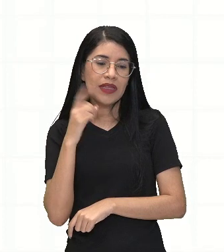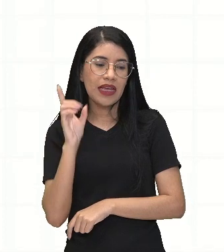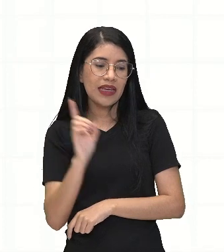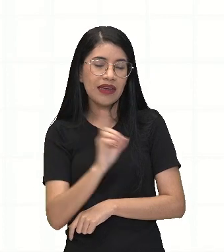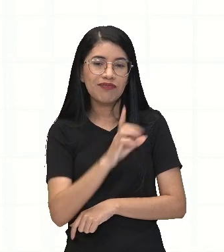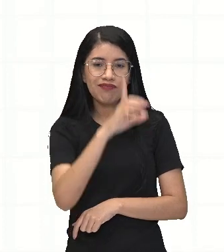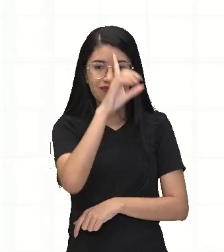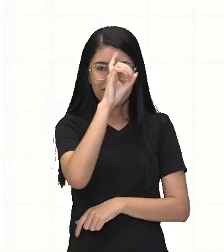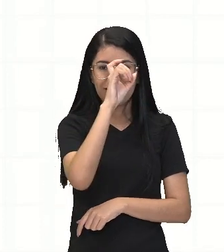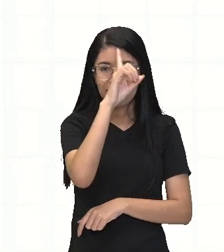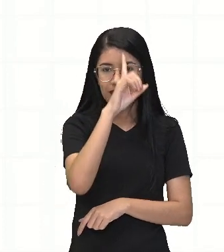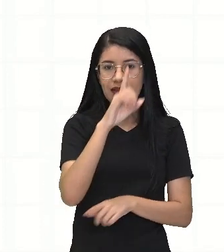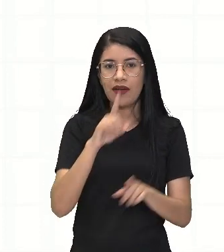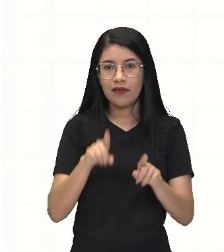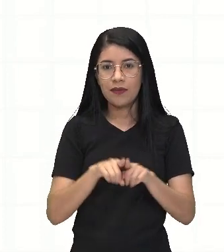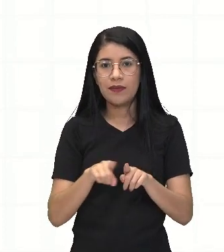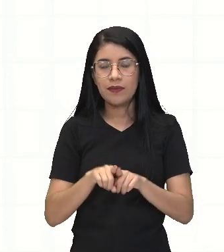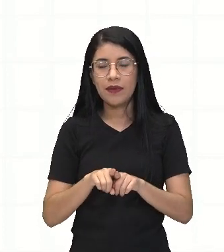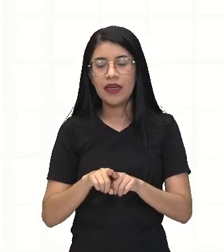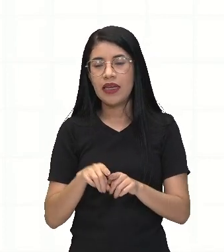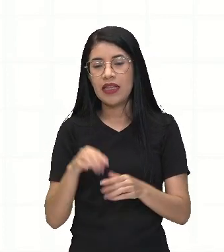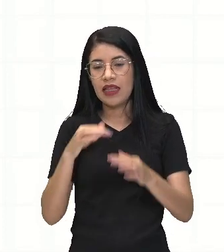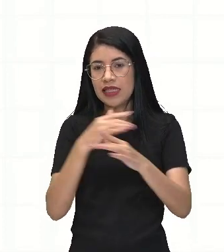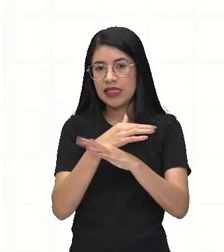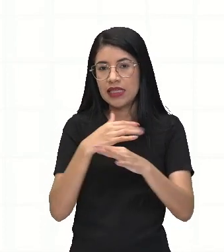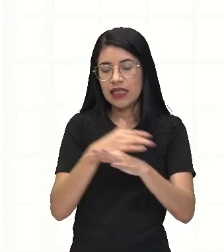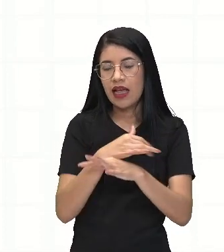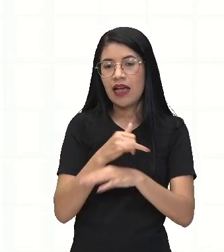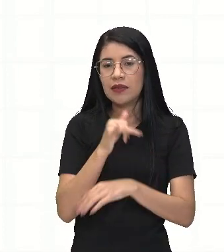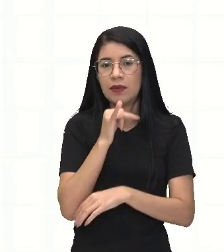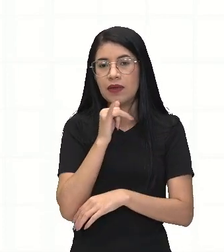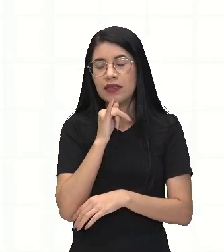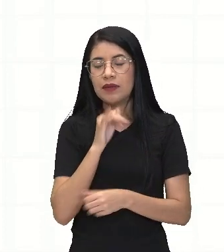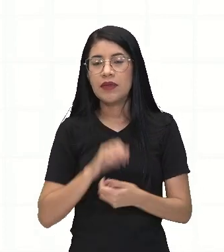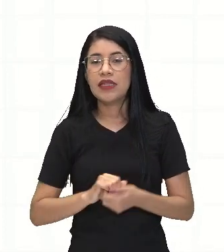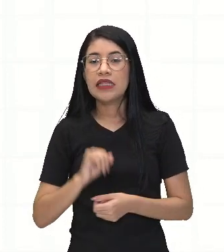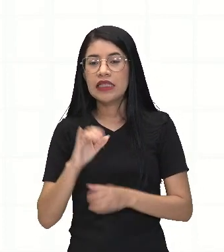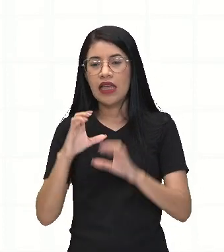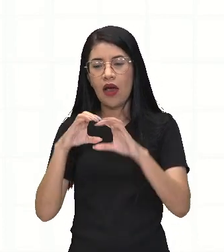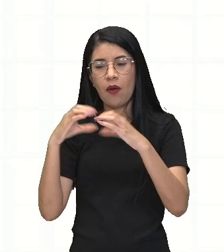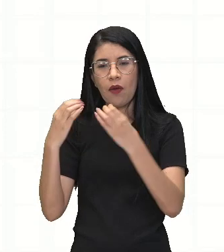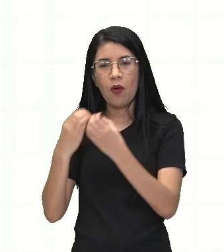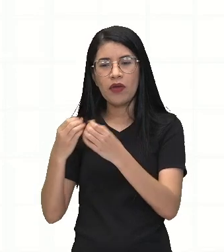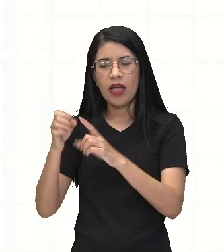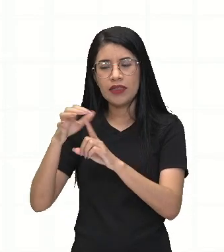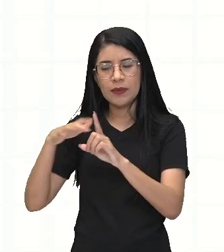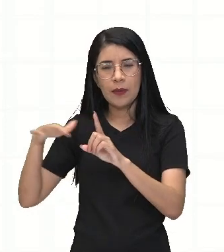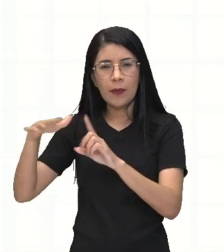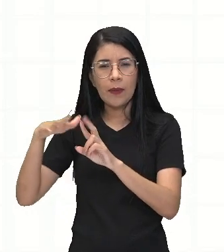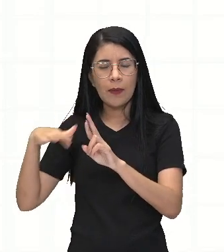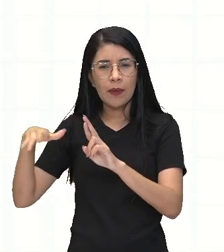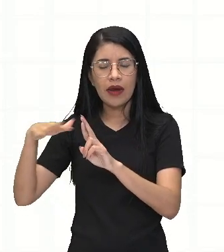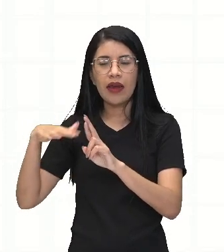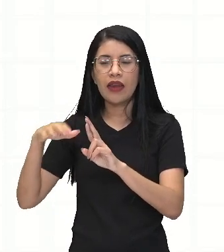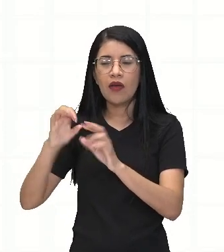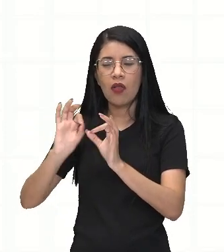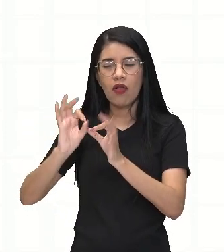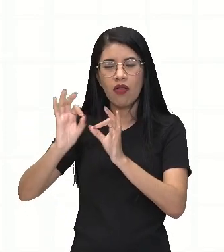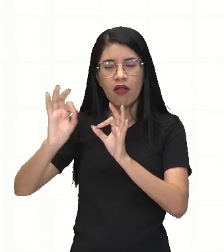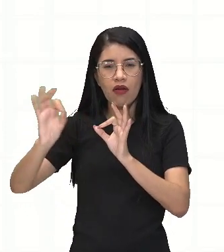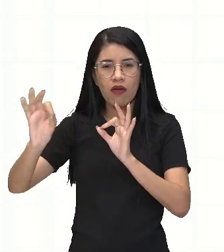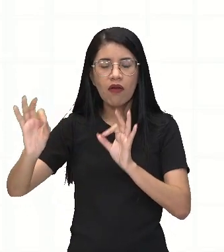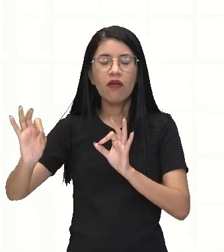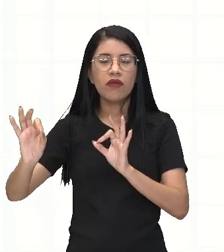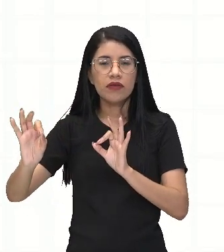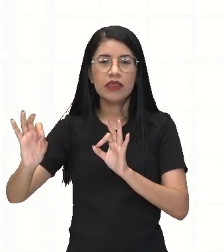na zona urbana, por exemplo, se moram em comunidades isoladas, né, em margens de rios,